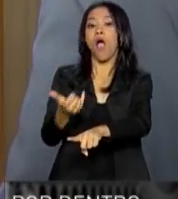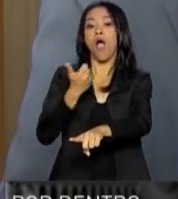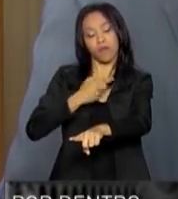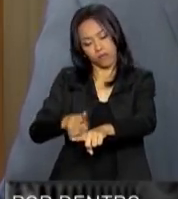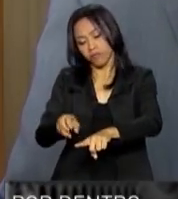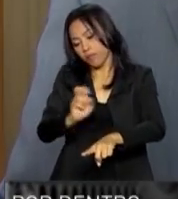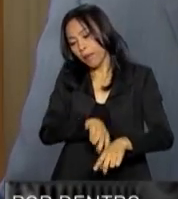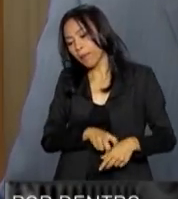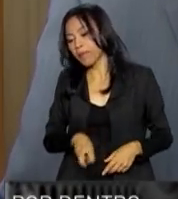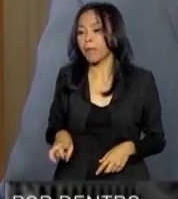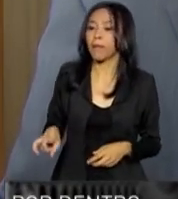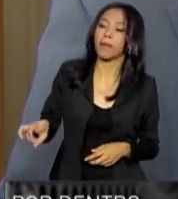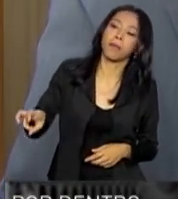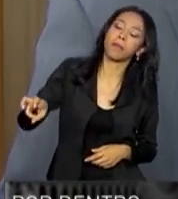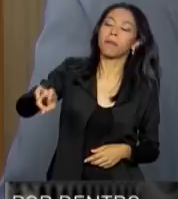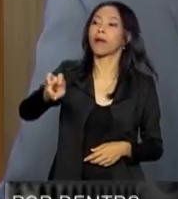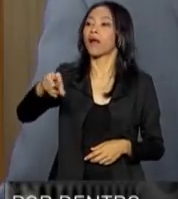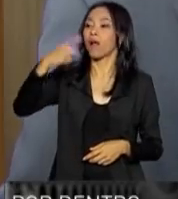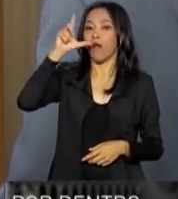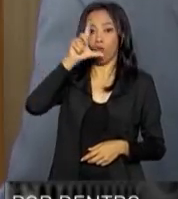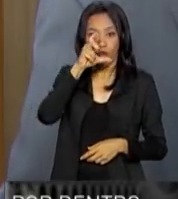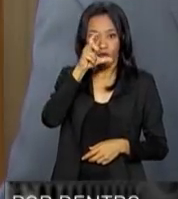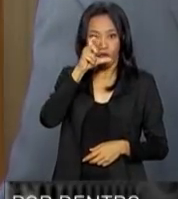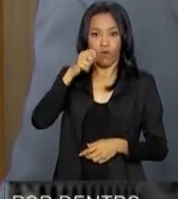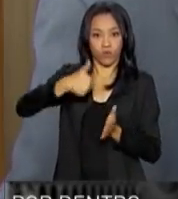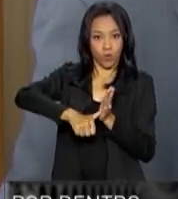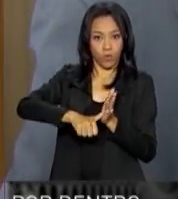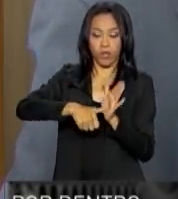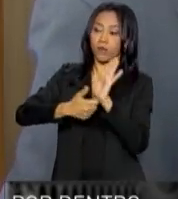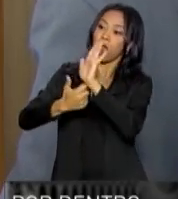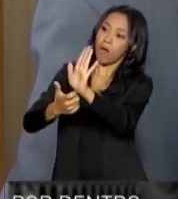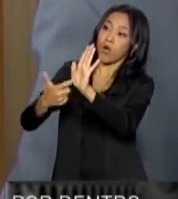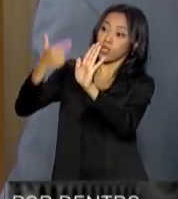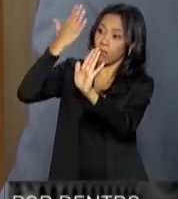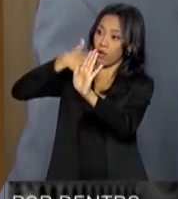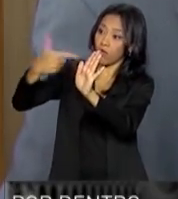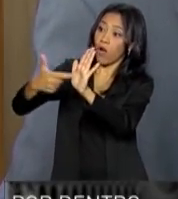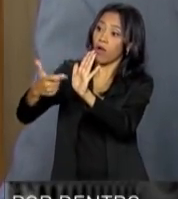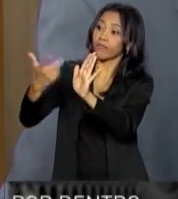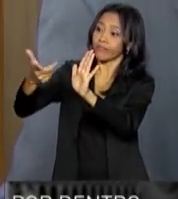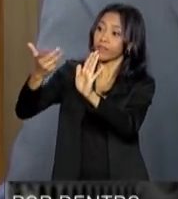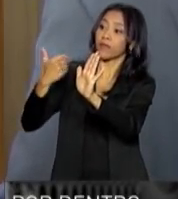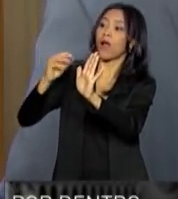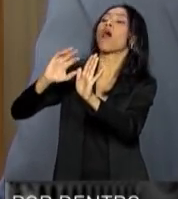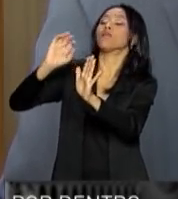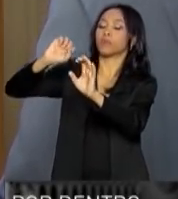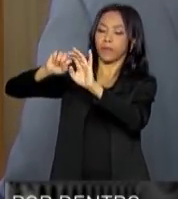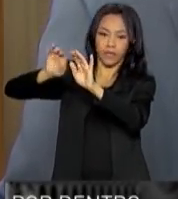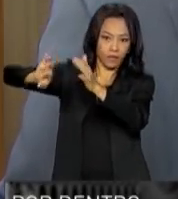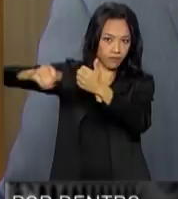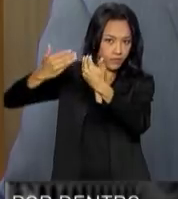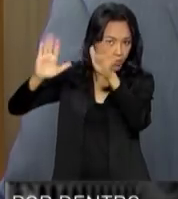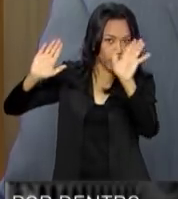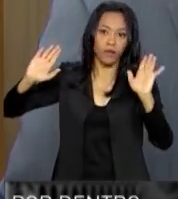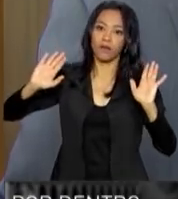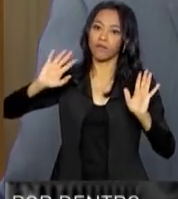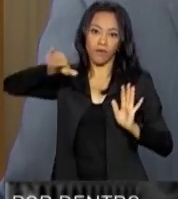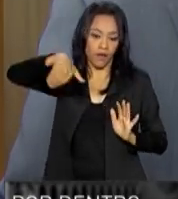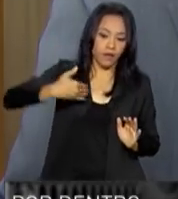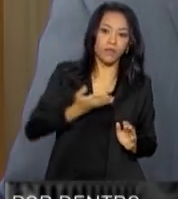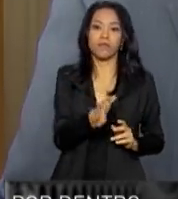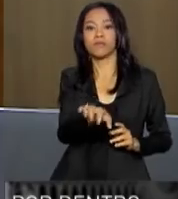novas o documento de identificação com foto com a gente faz um bloqueio do benefício e ele pode sacar normalmente alex mineiro